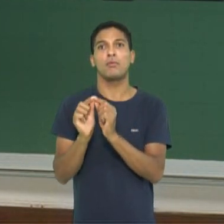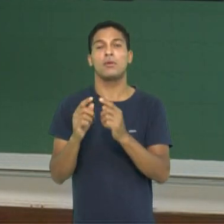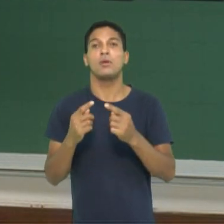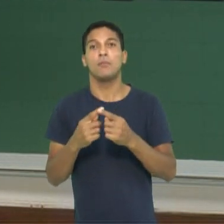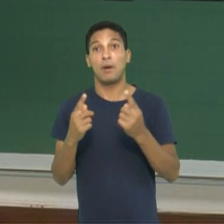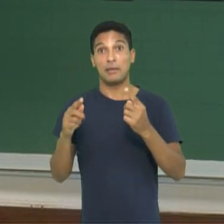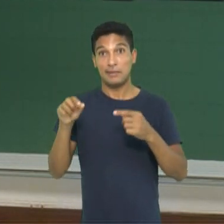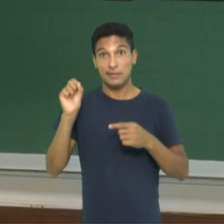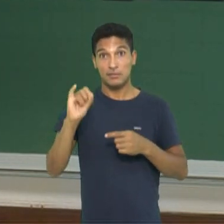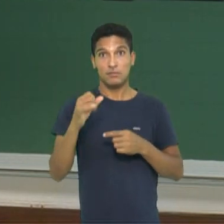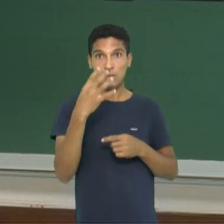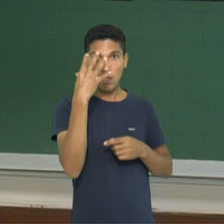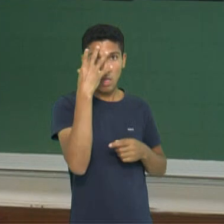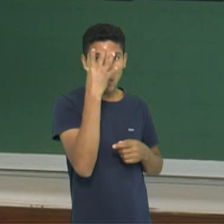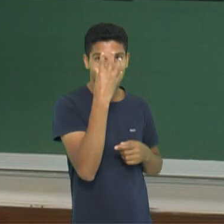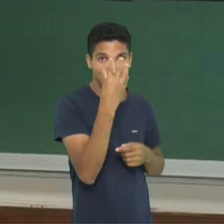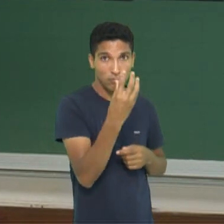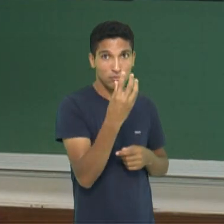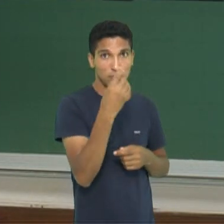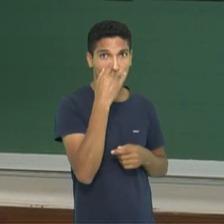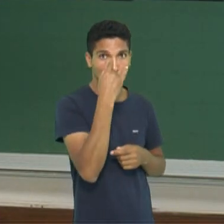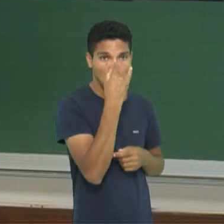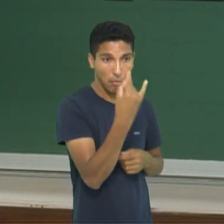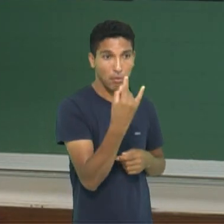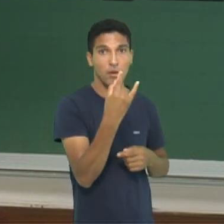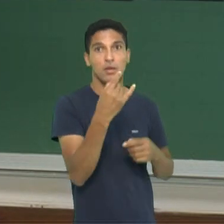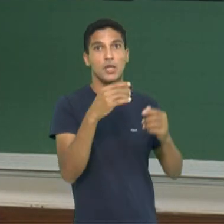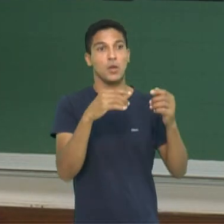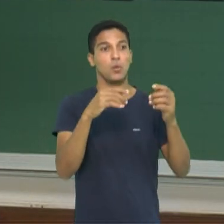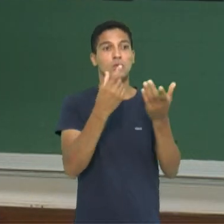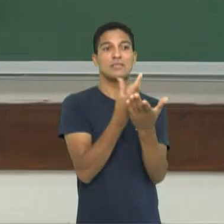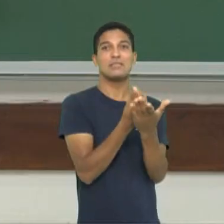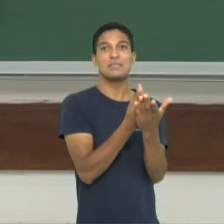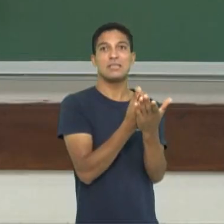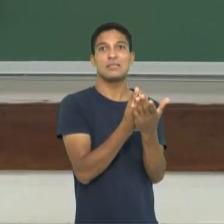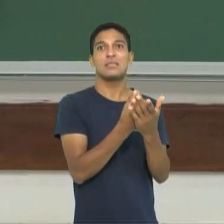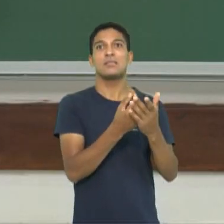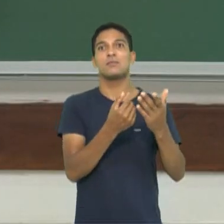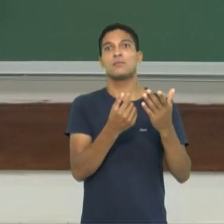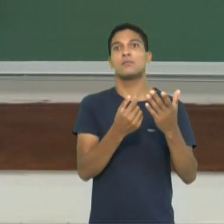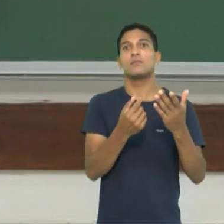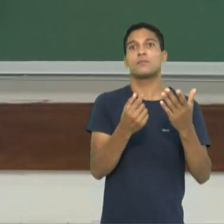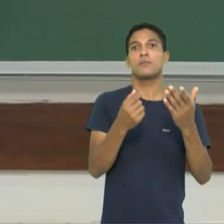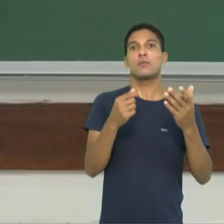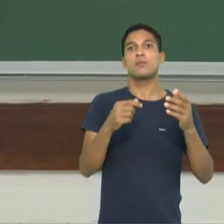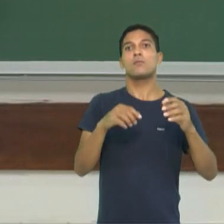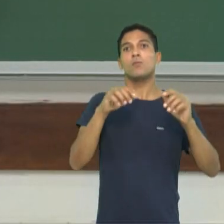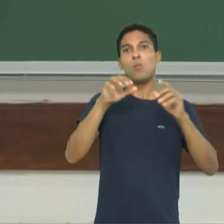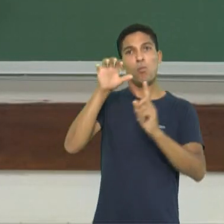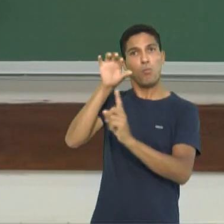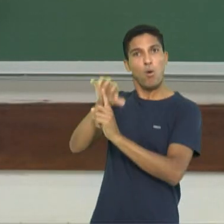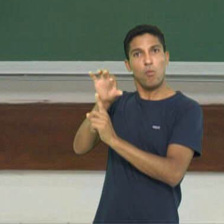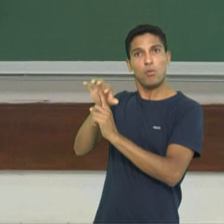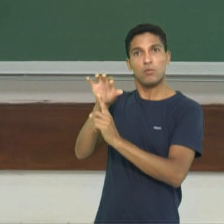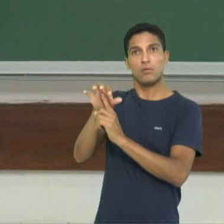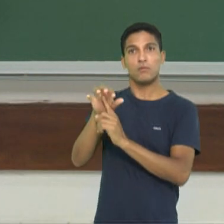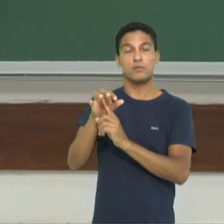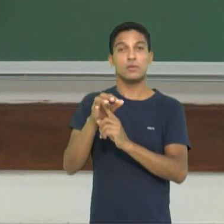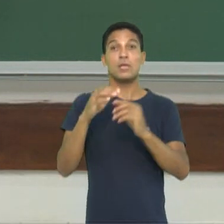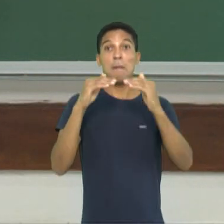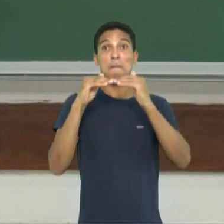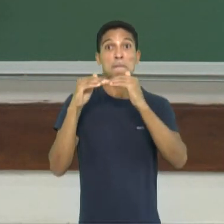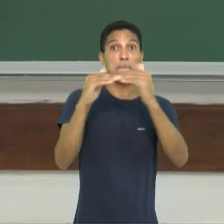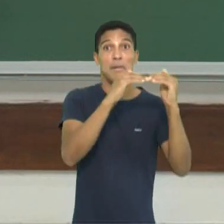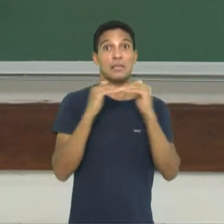elogiado. É isso que diz lá no American Way of Life. Vamos ver mais um pouquinho agora sobre o American Way